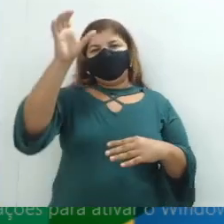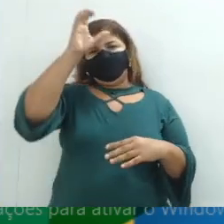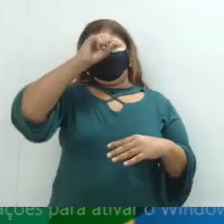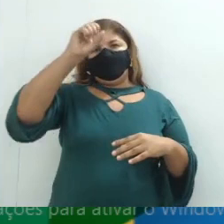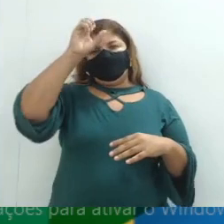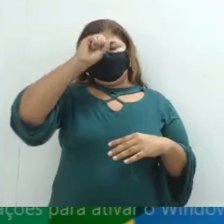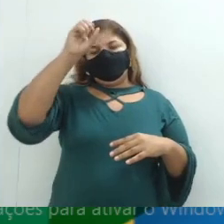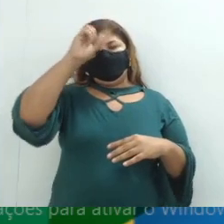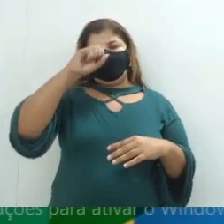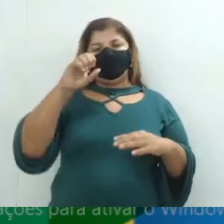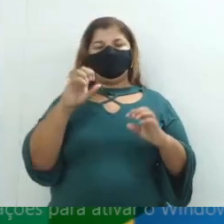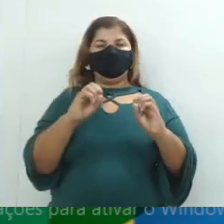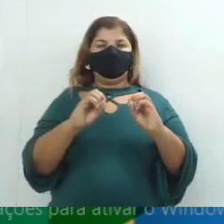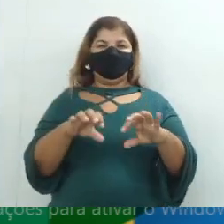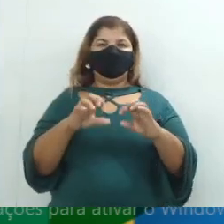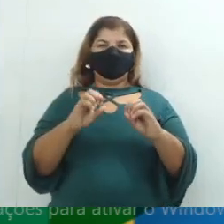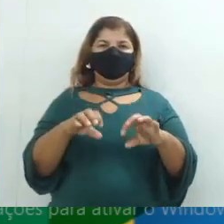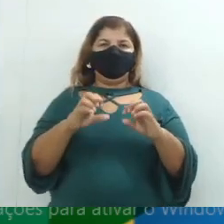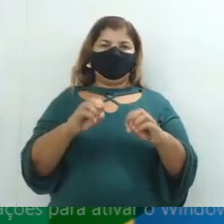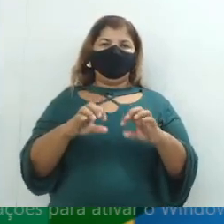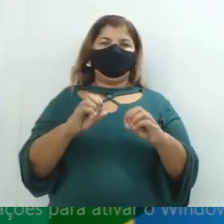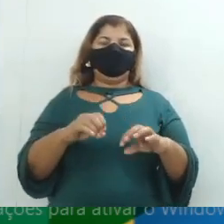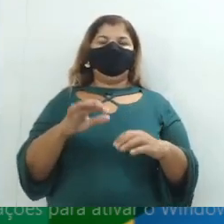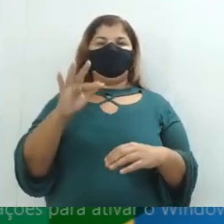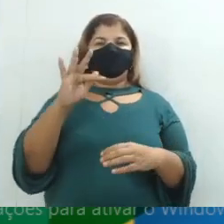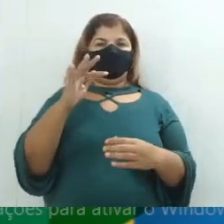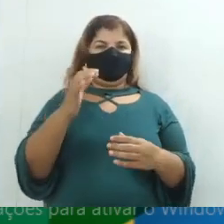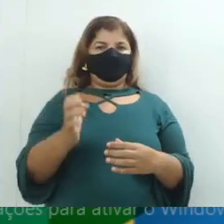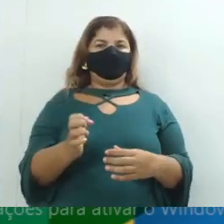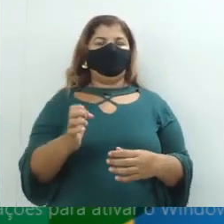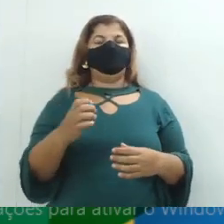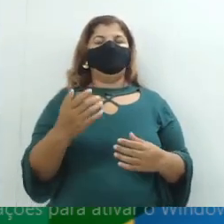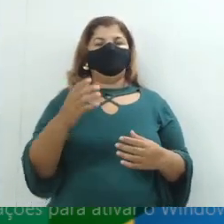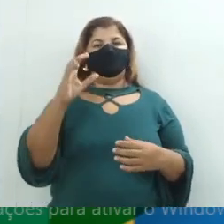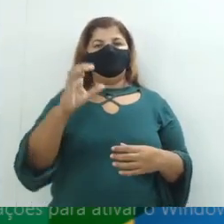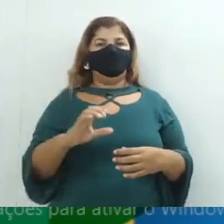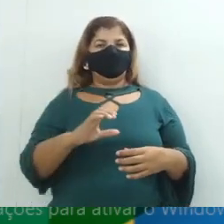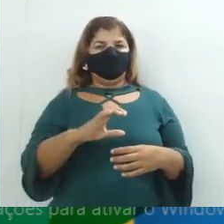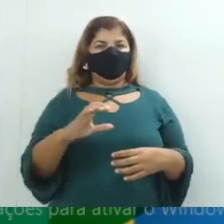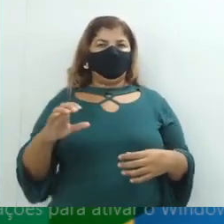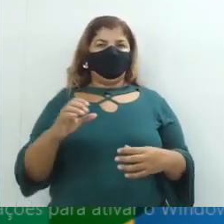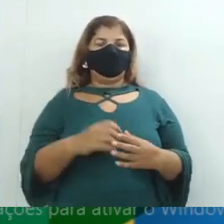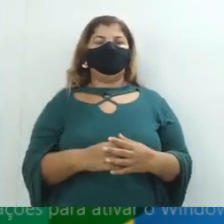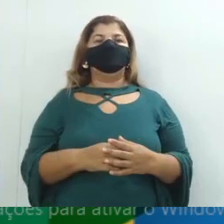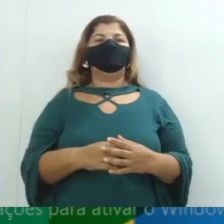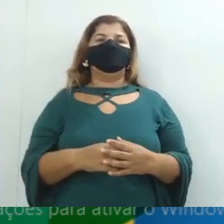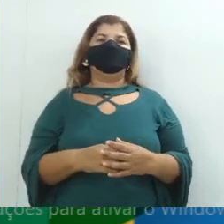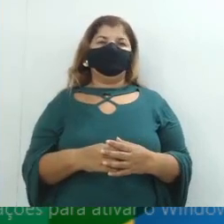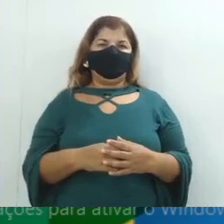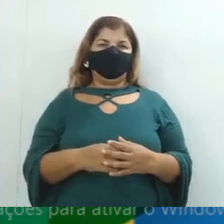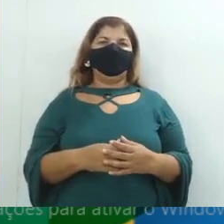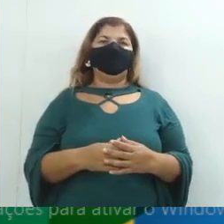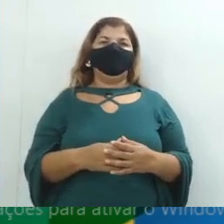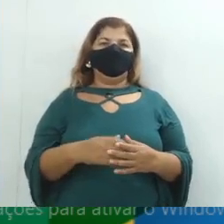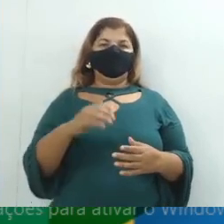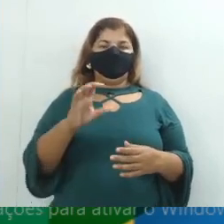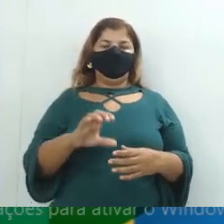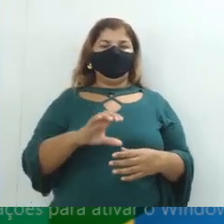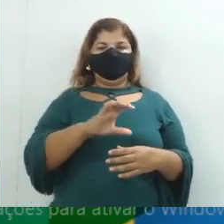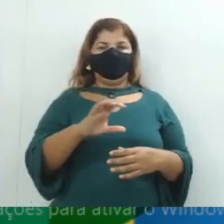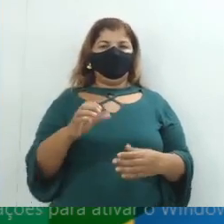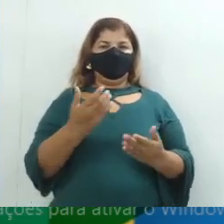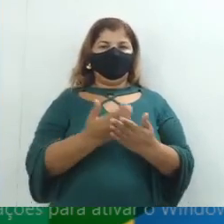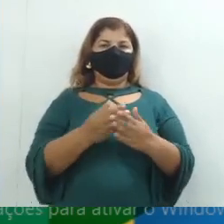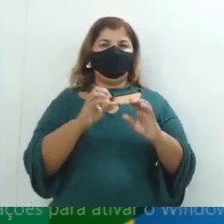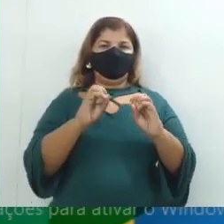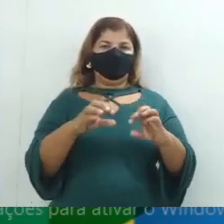poder ensinar os rudimentos da fé cristã. Então, o investimento católico muito na educação para